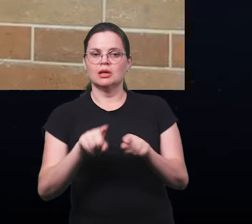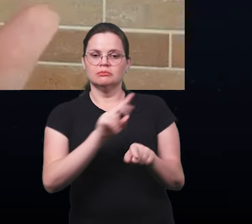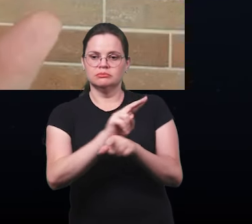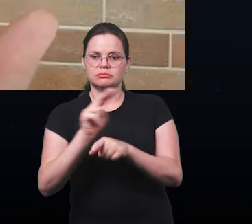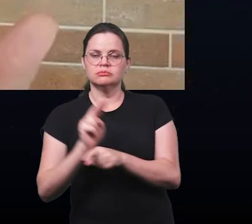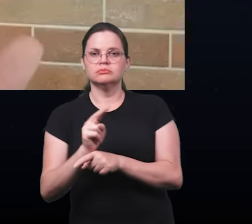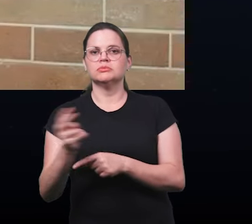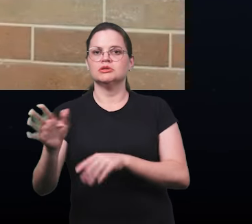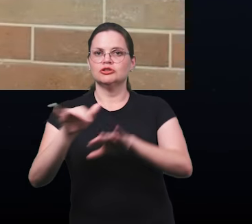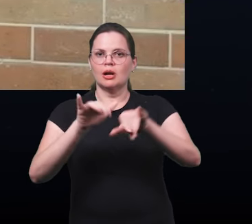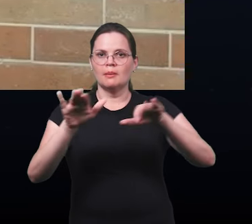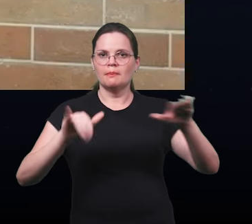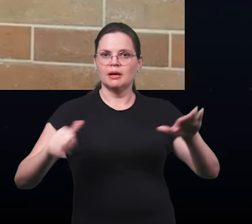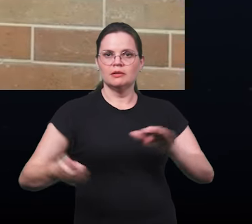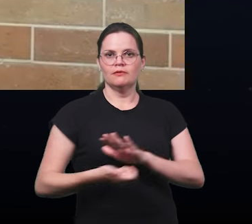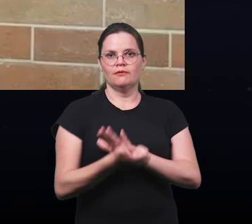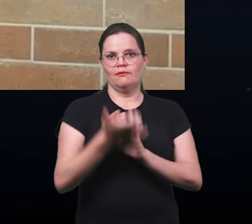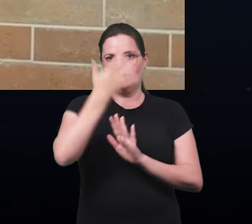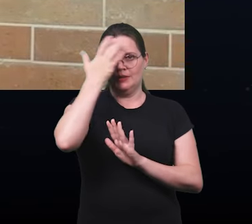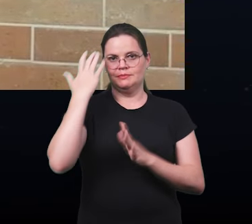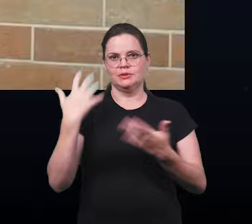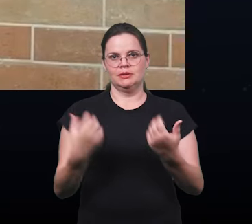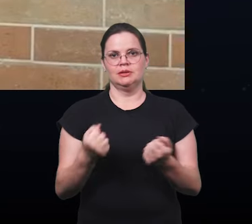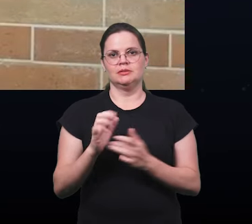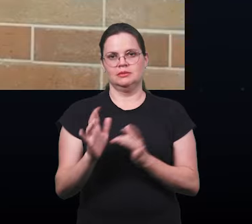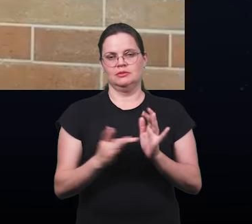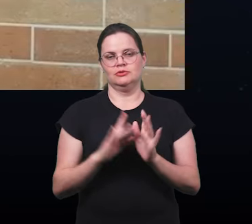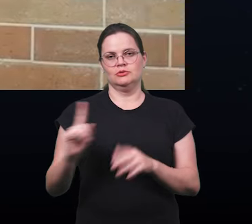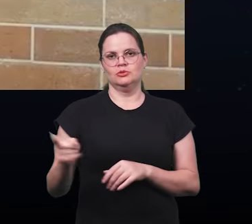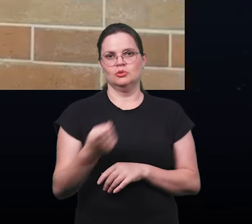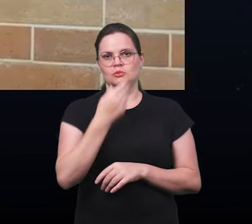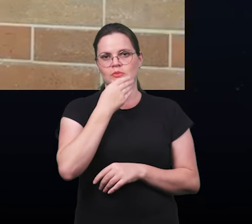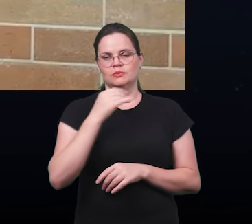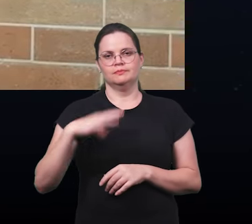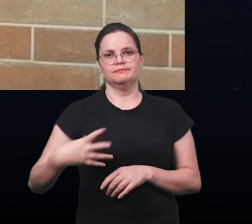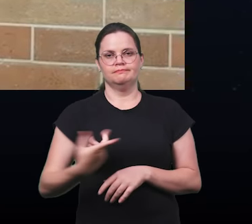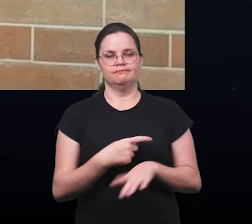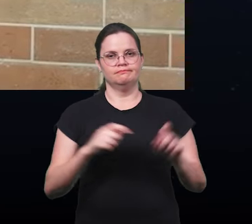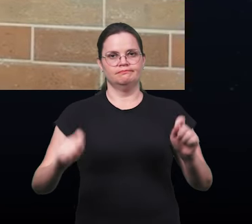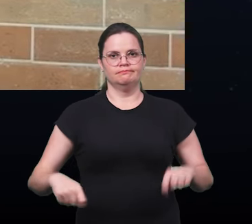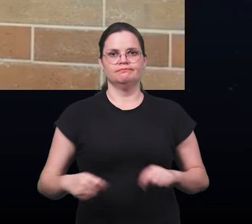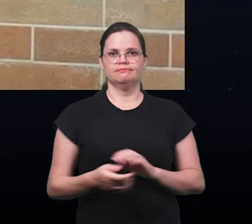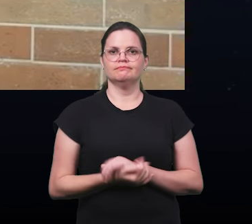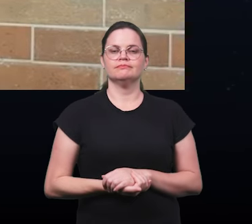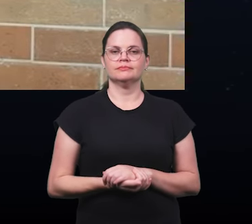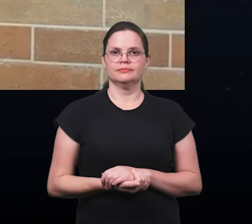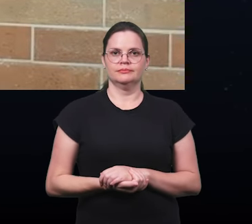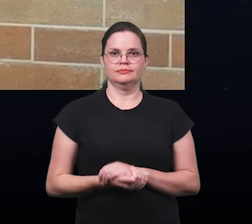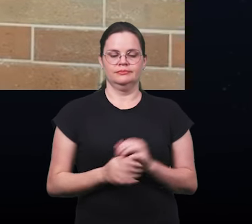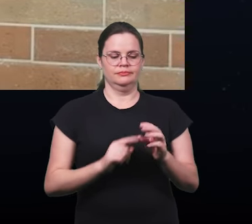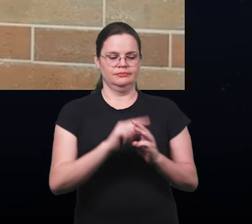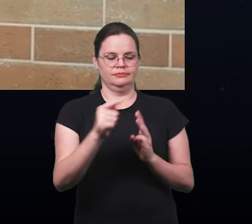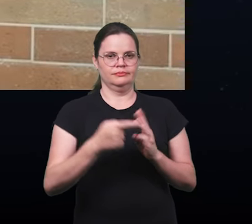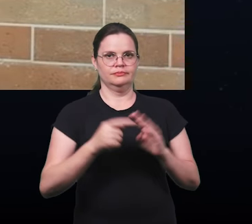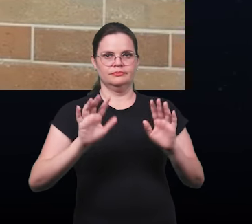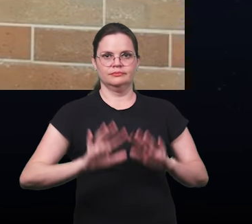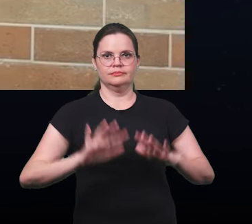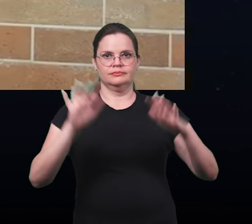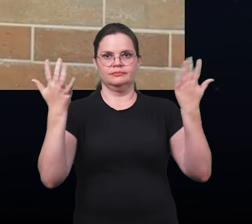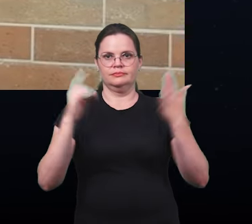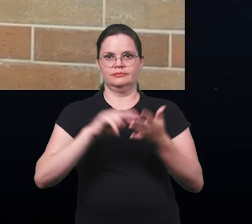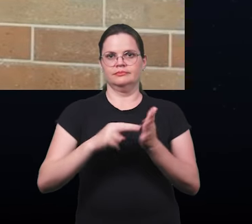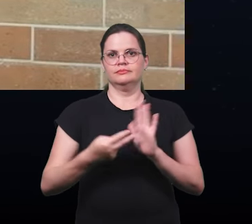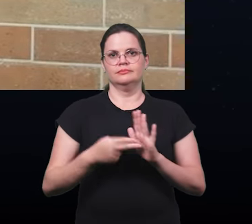e está colhendo a muitos que nessa hora têm aceitado o Senhor como único e suficiente Salvador. Então as 3 festas têm